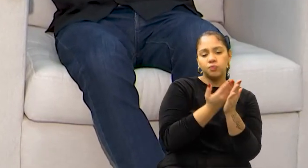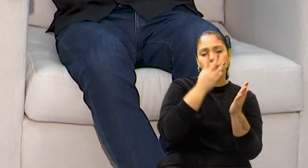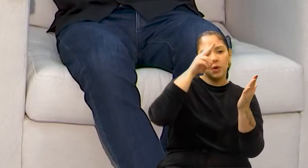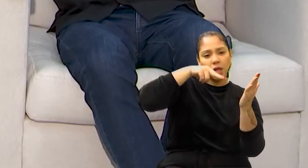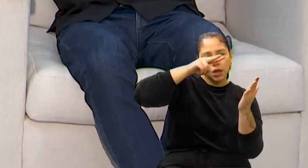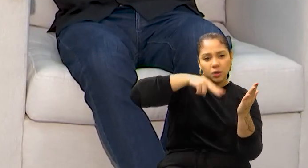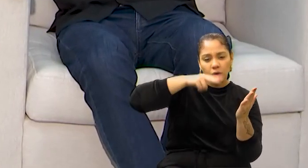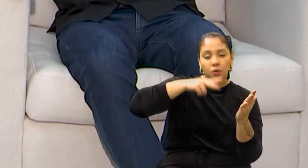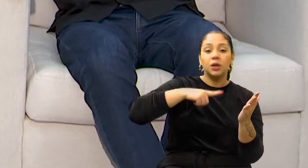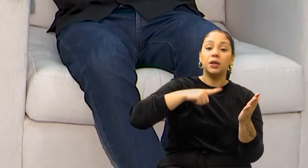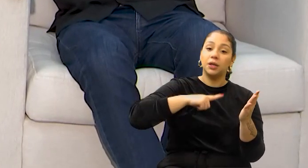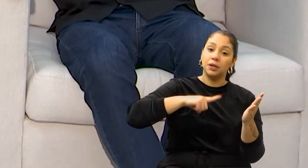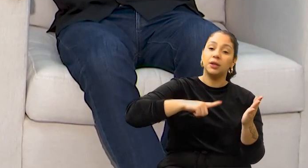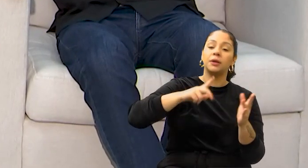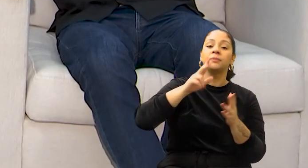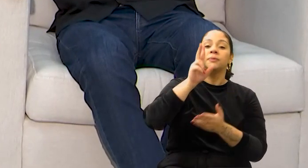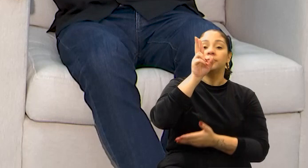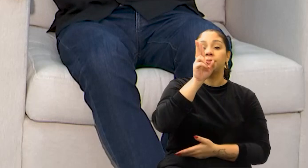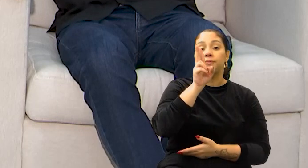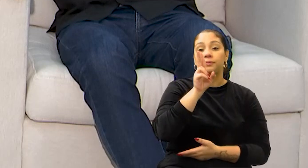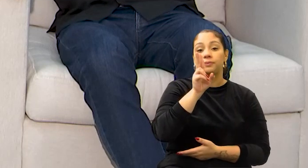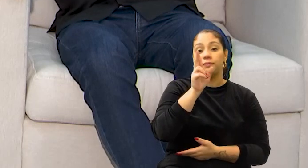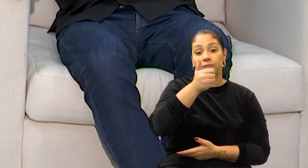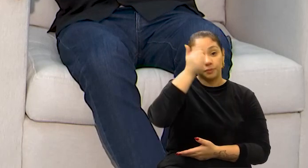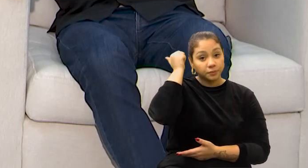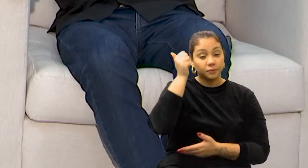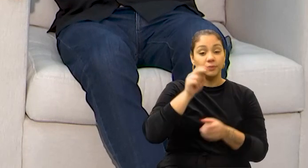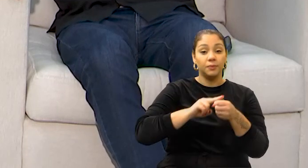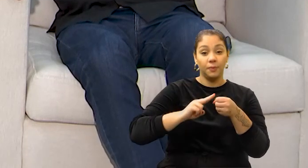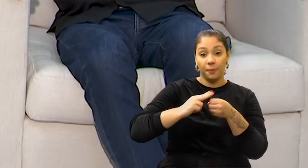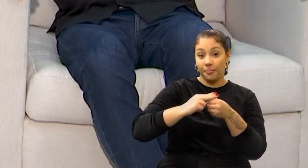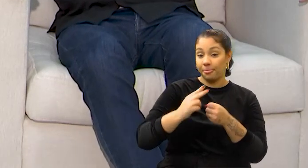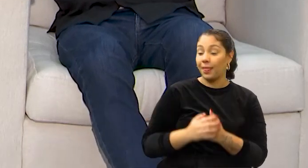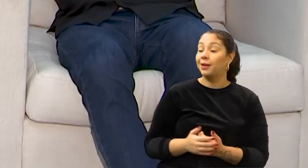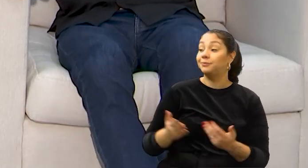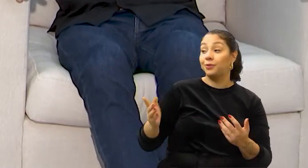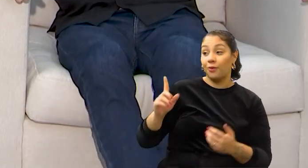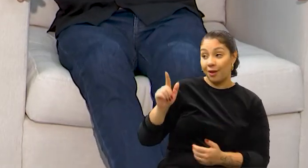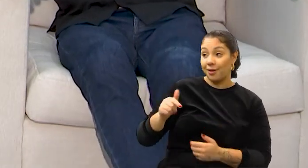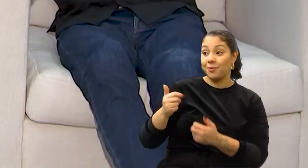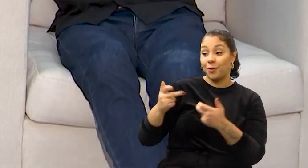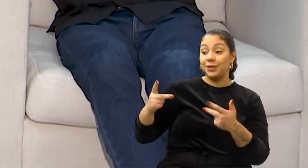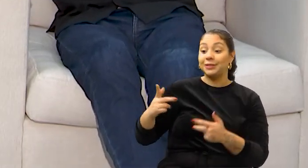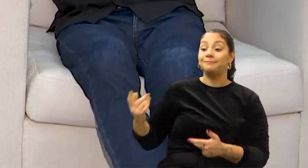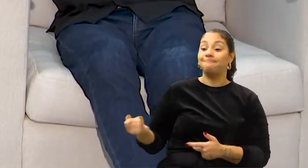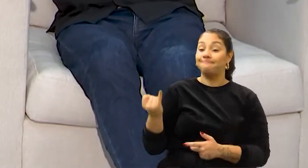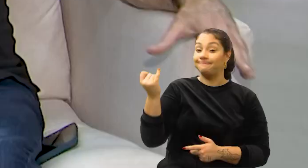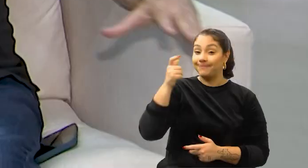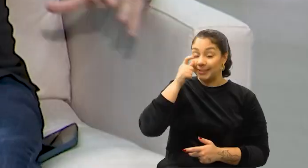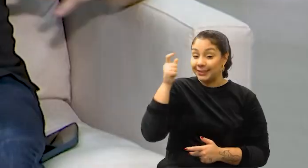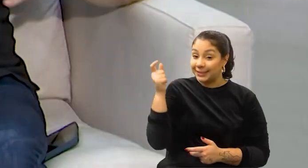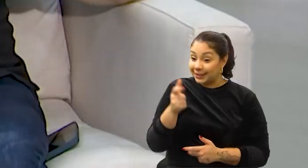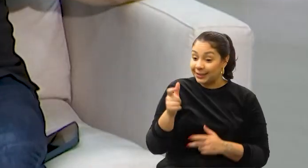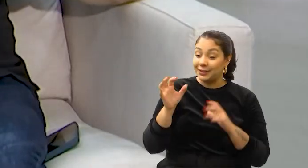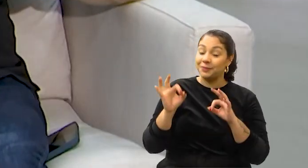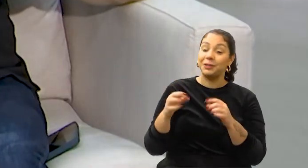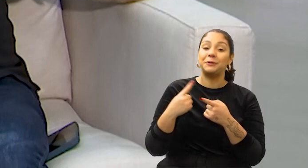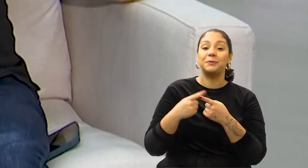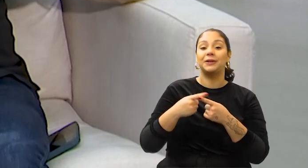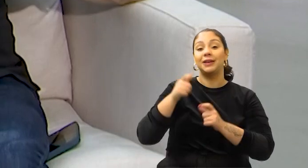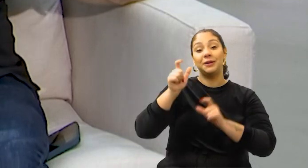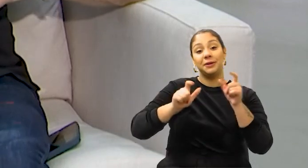que vão cair no vestibular da Unicamp Professor Bom André essa é uma questão muito importante muito interessante porque